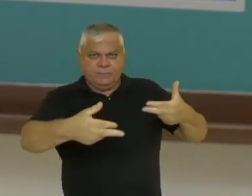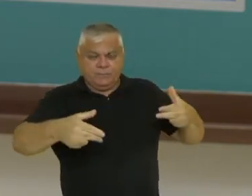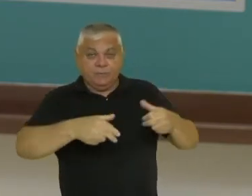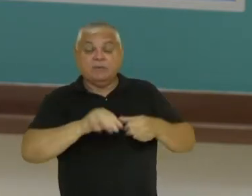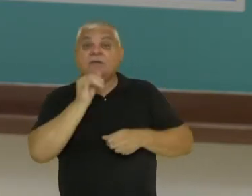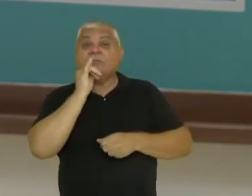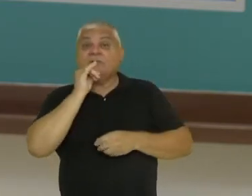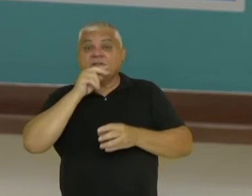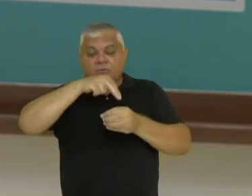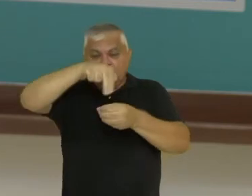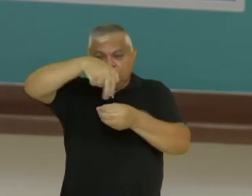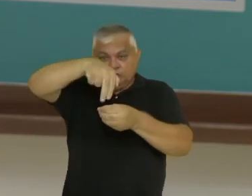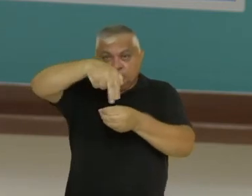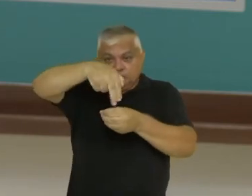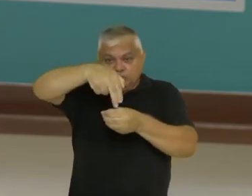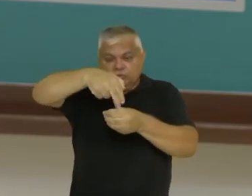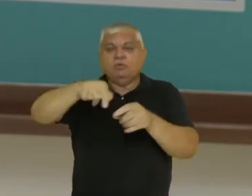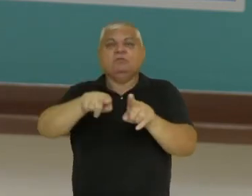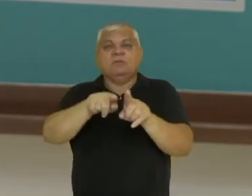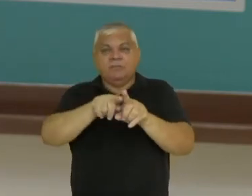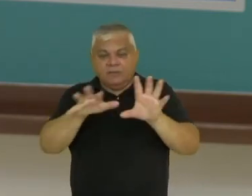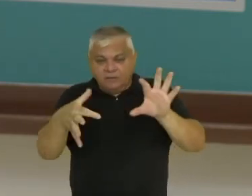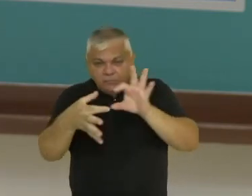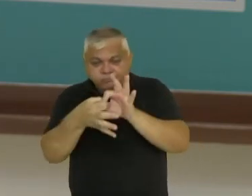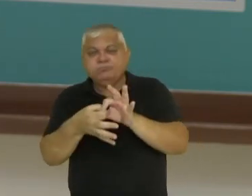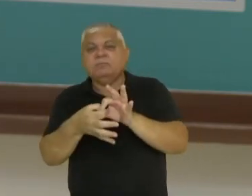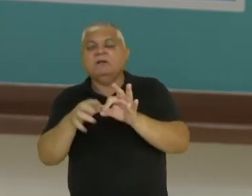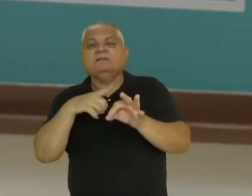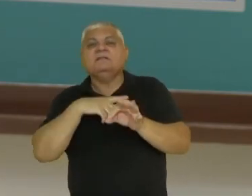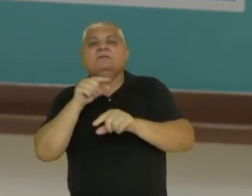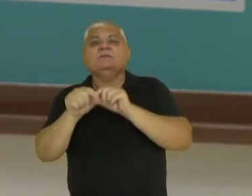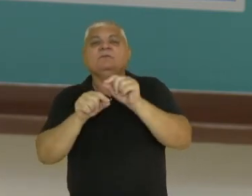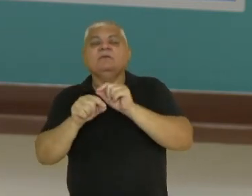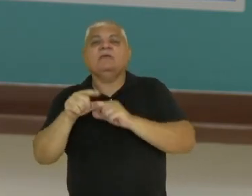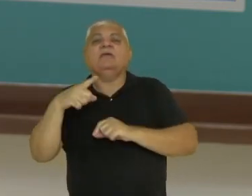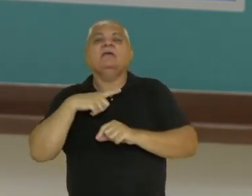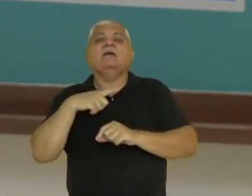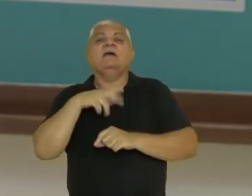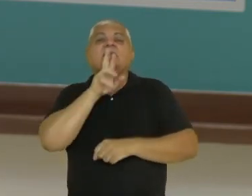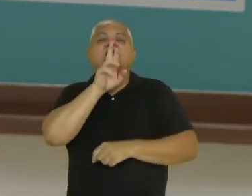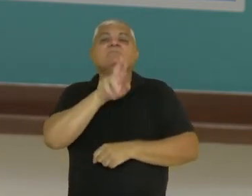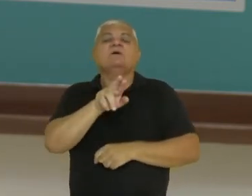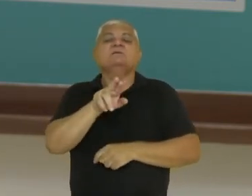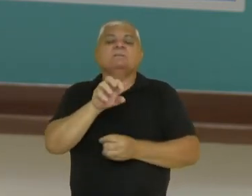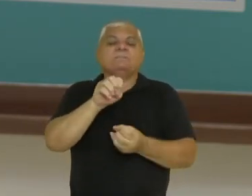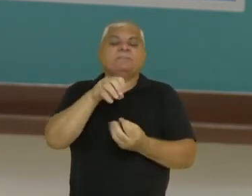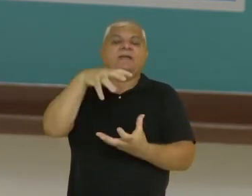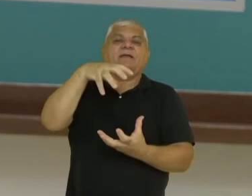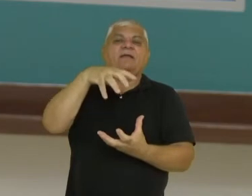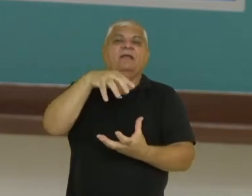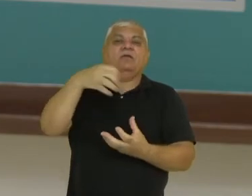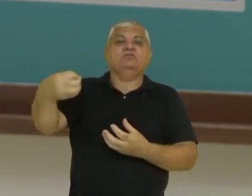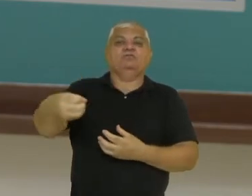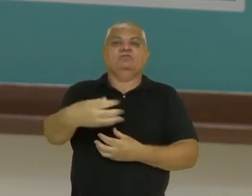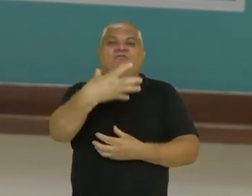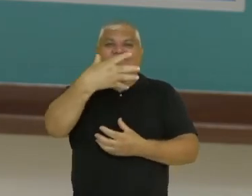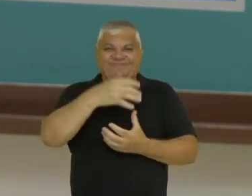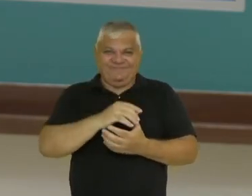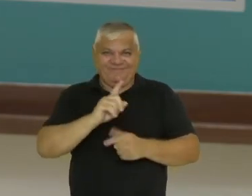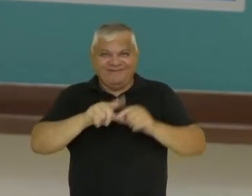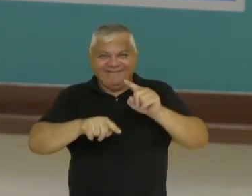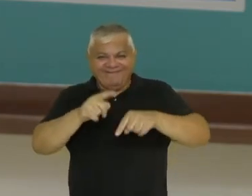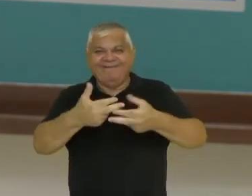reações nucleares, tanto de fusão quanto de fissão, o que a gente tem como resultado é a formação de novos